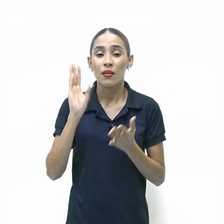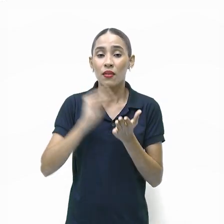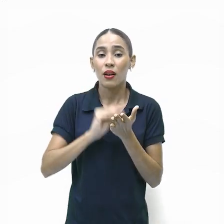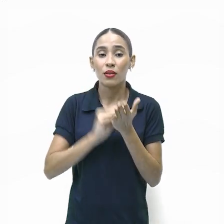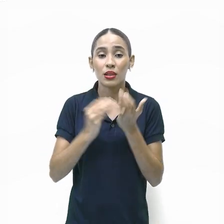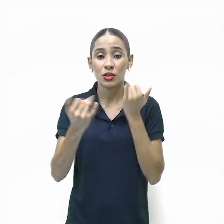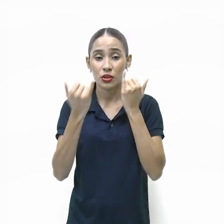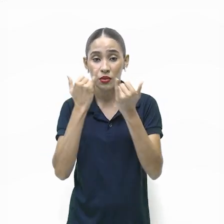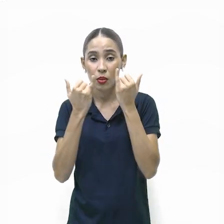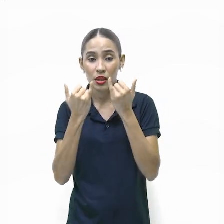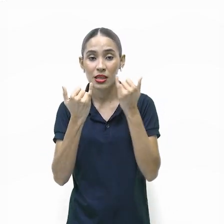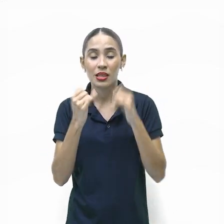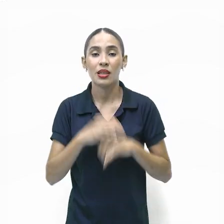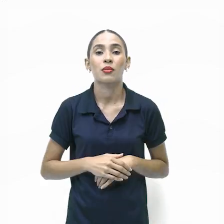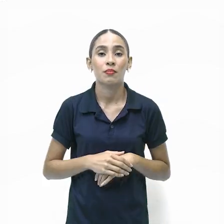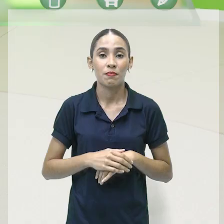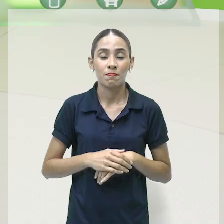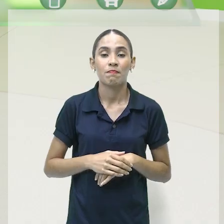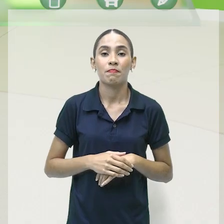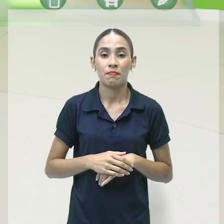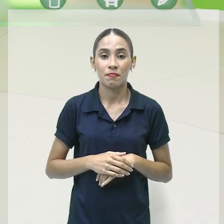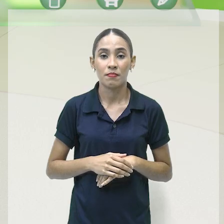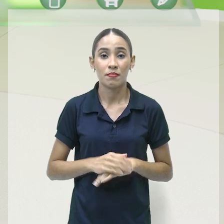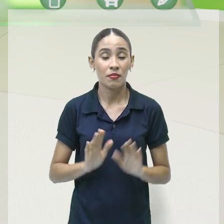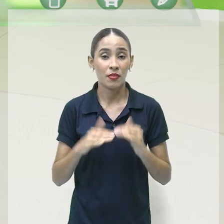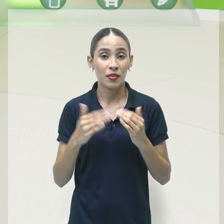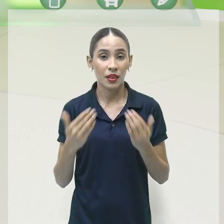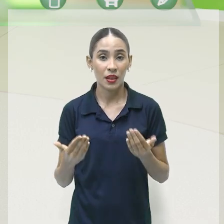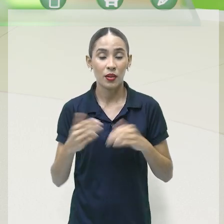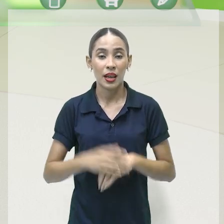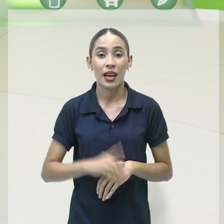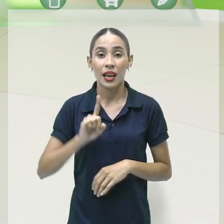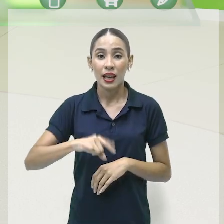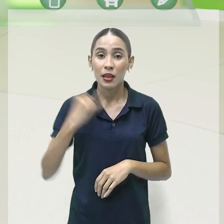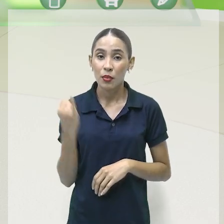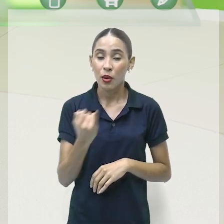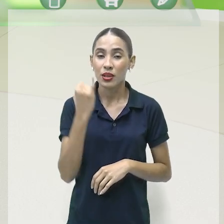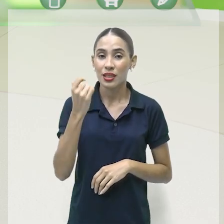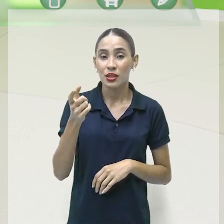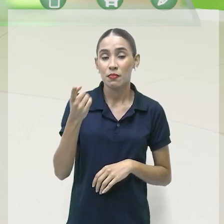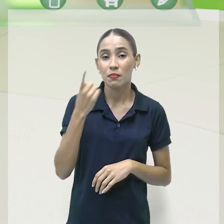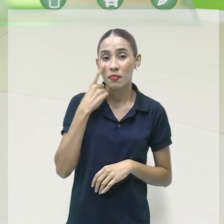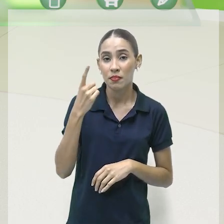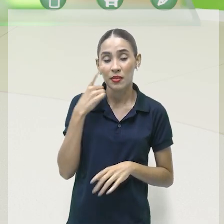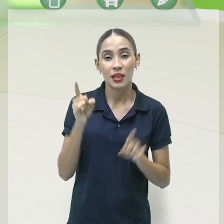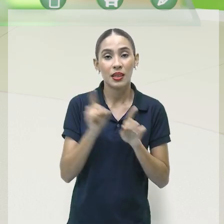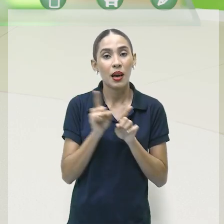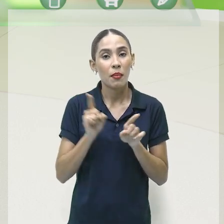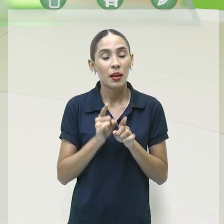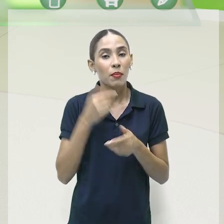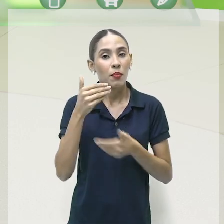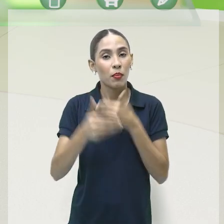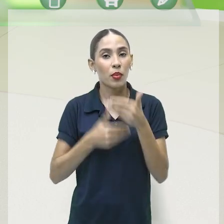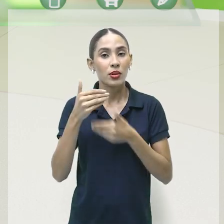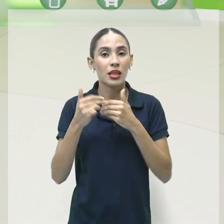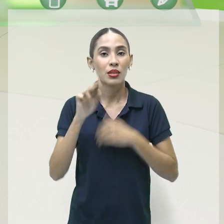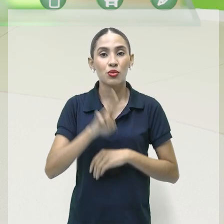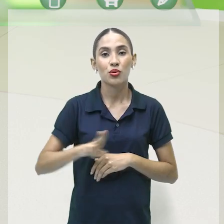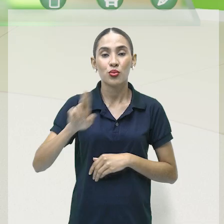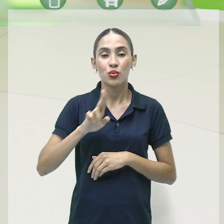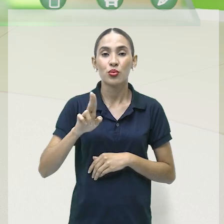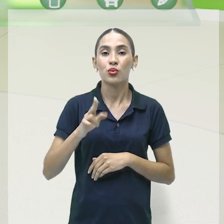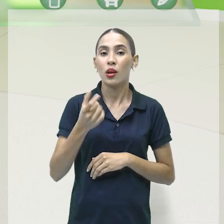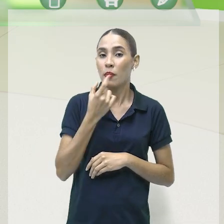online e receitas caseiras perigosas. Né? Então, é muito importante a gente observar ali sobre esse processo de